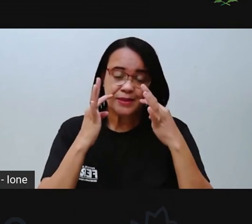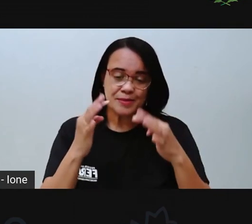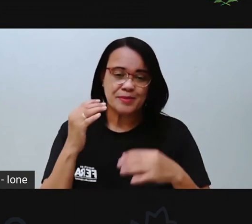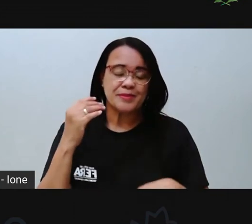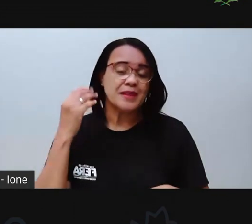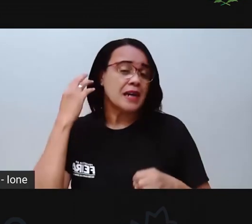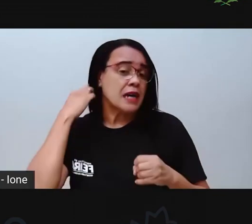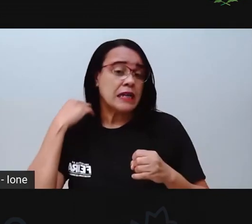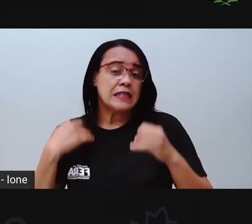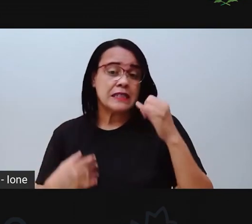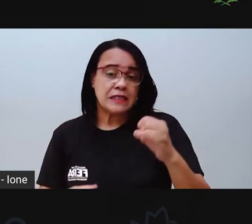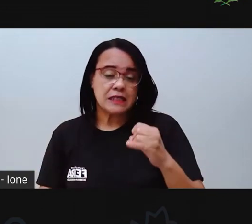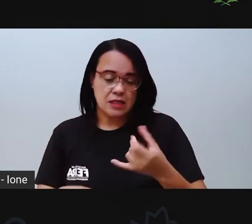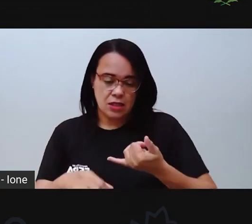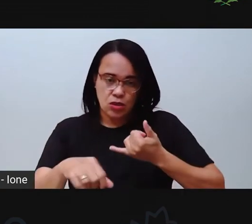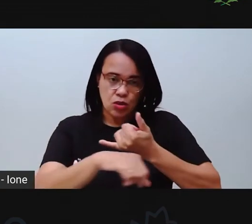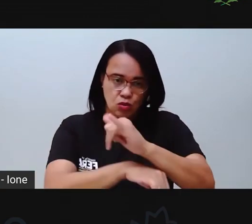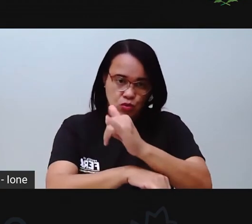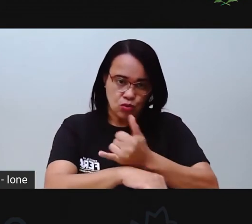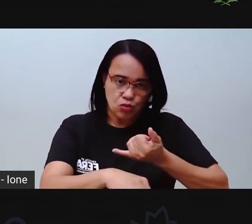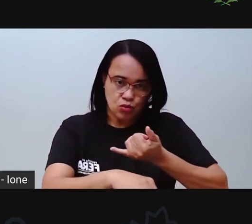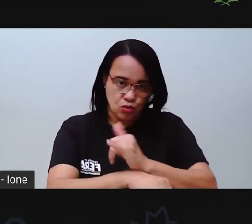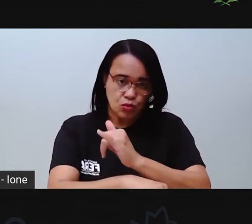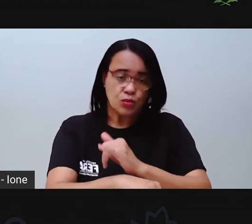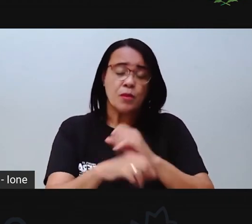pelo YouTube,